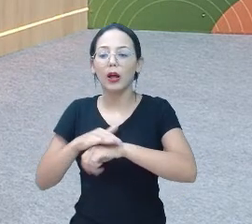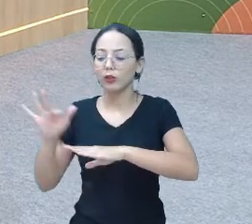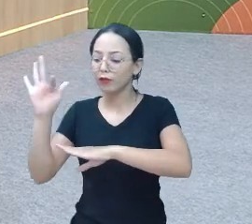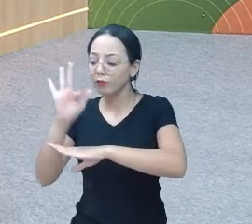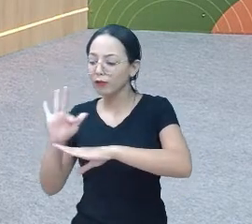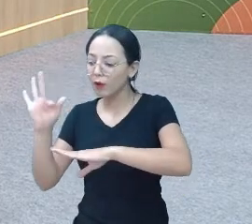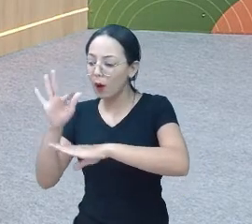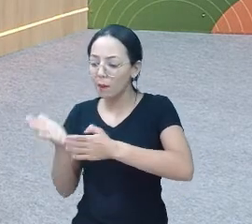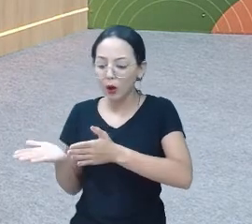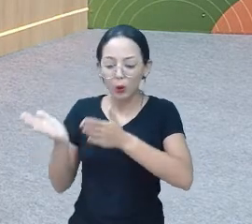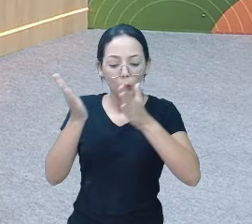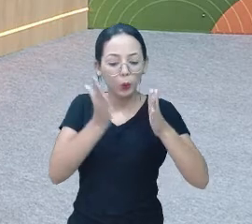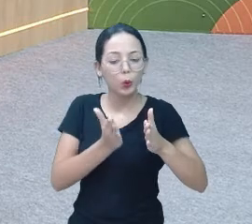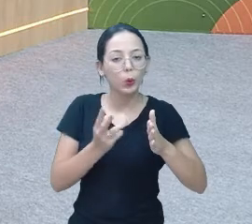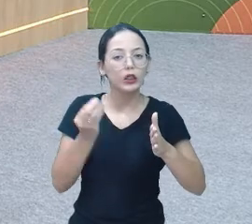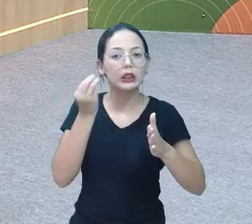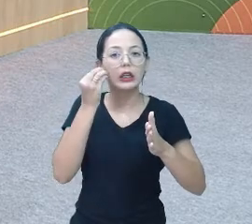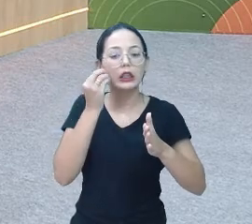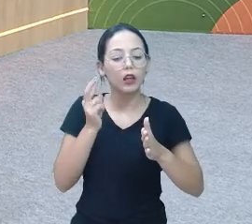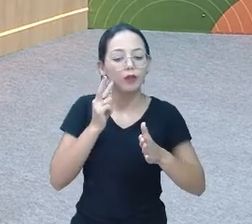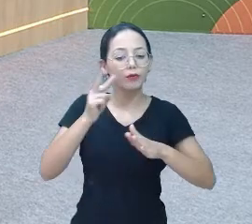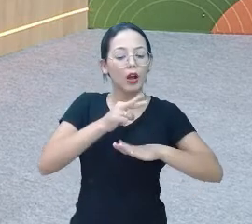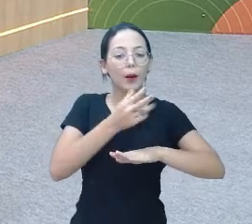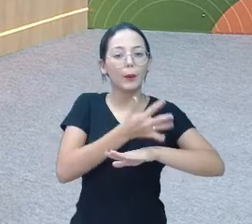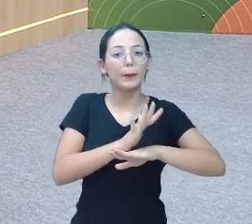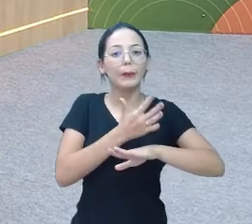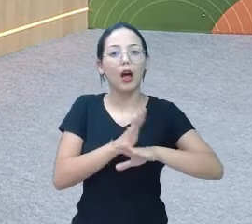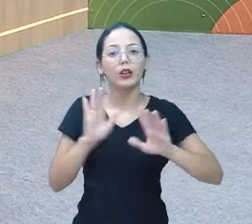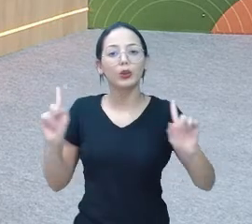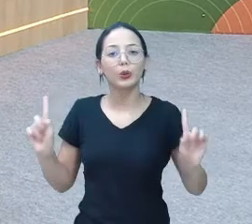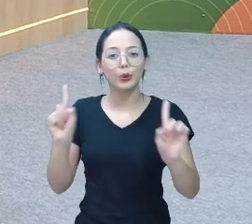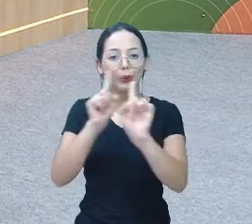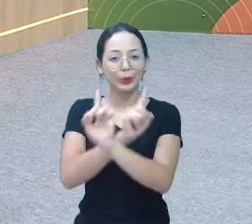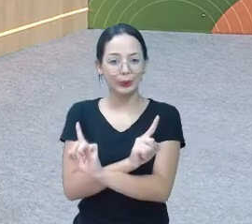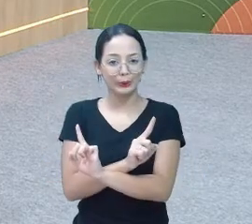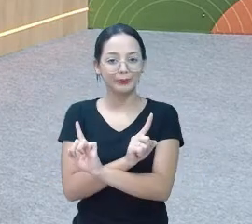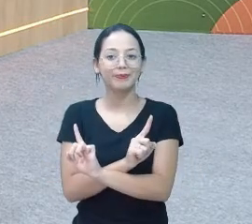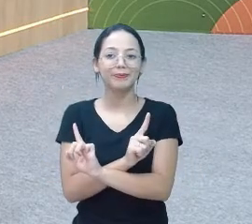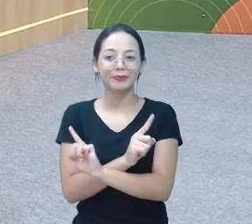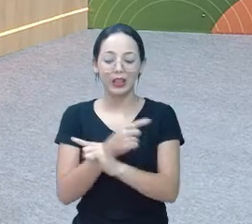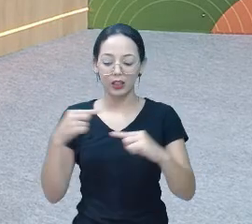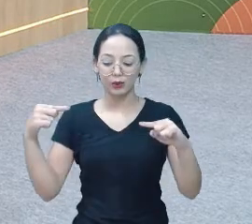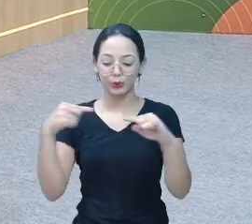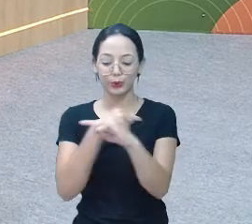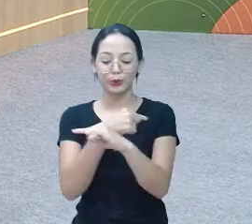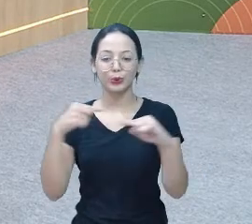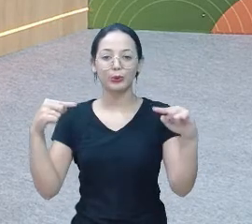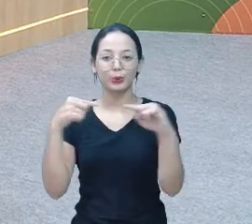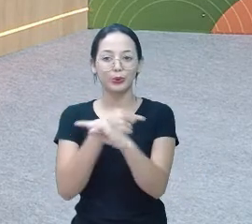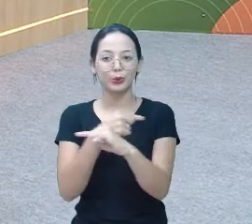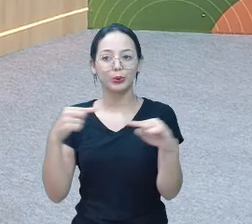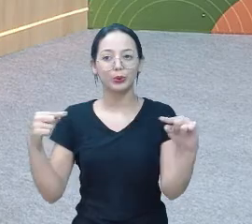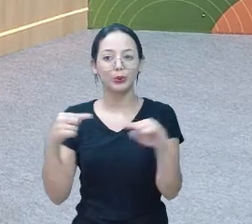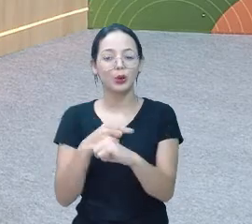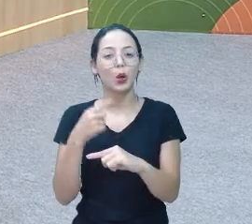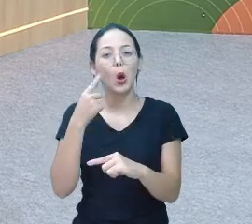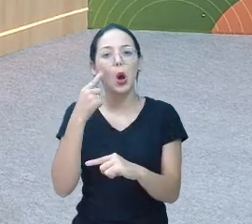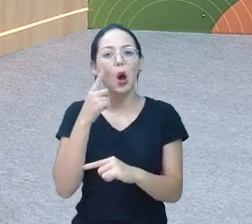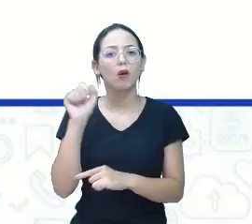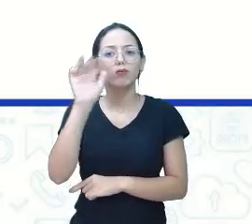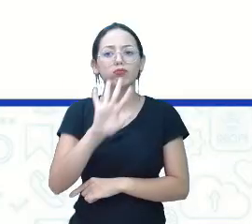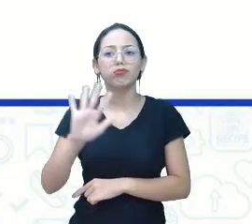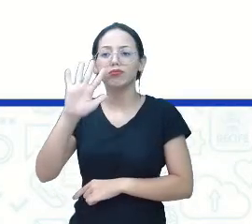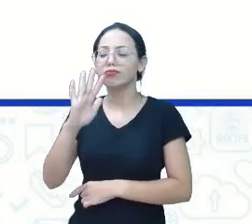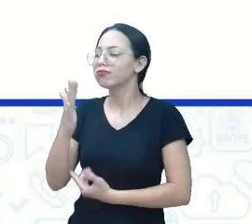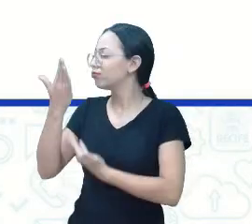formal para tentar enxergar isso na prática, tá certo? Então, eu diria que essa tela aqui, ela sintetiza